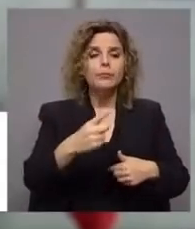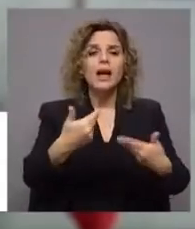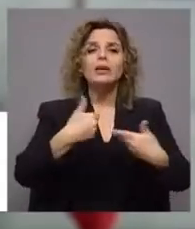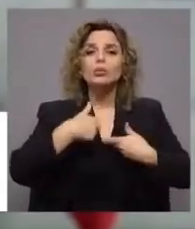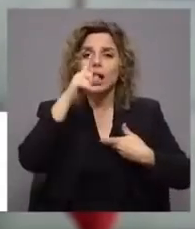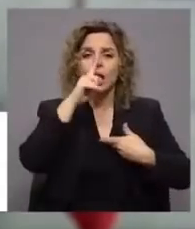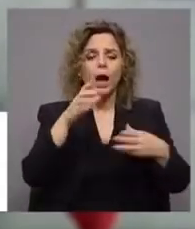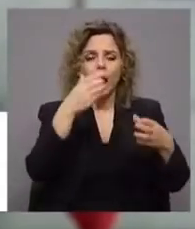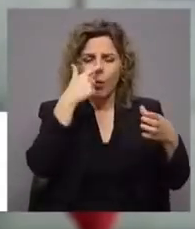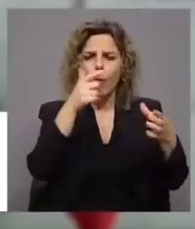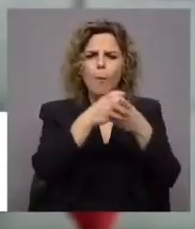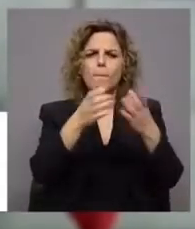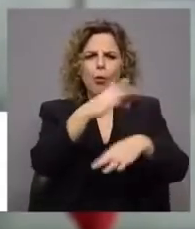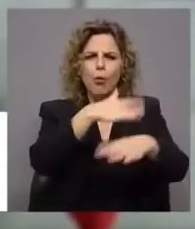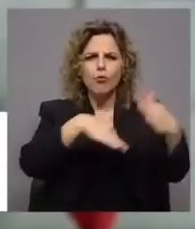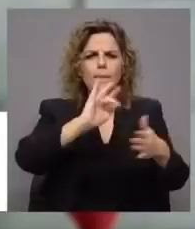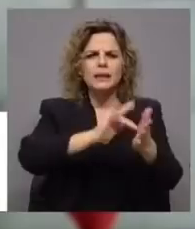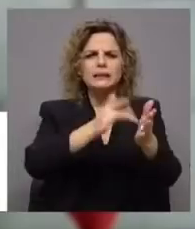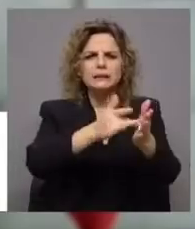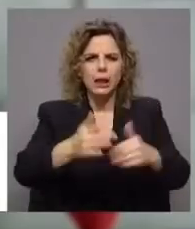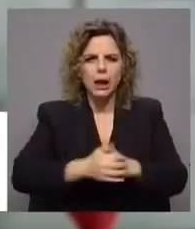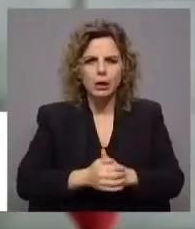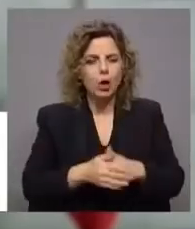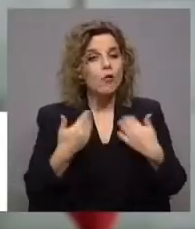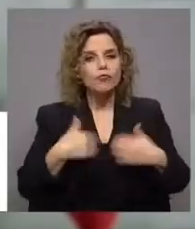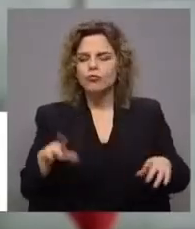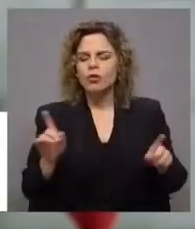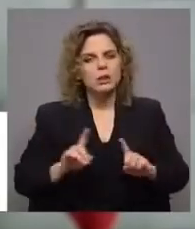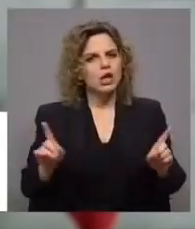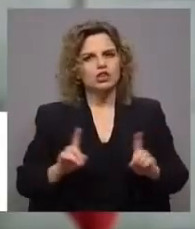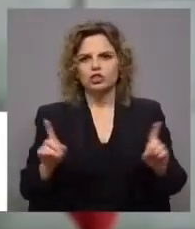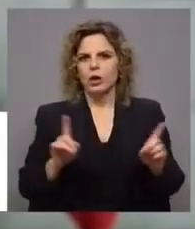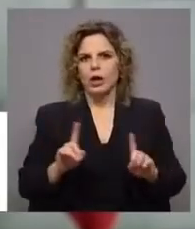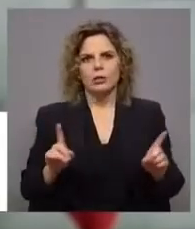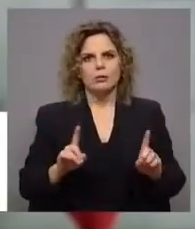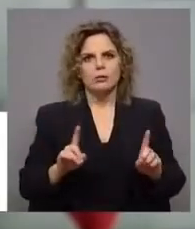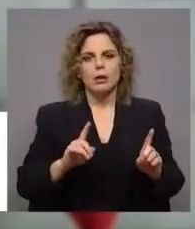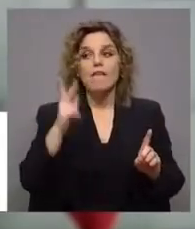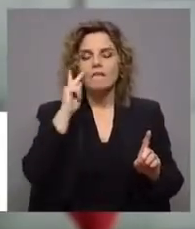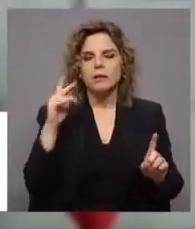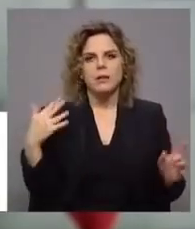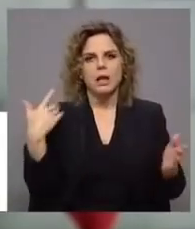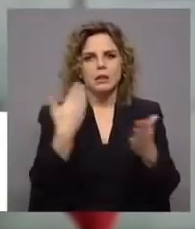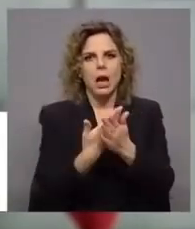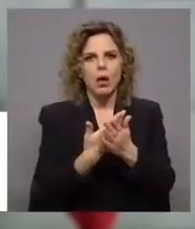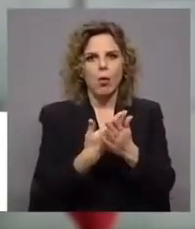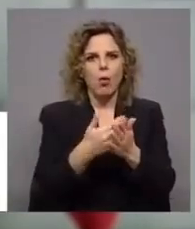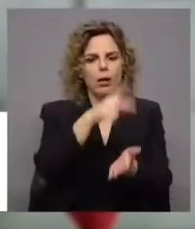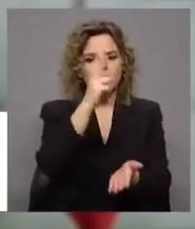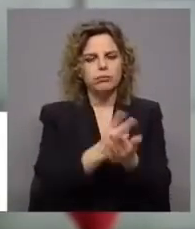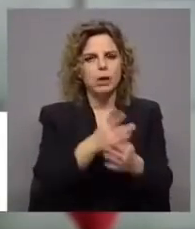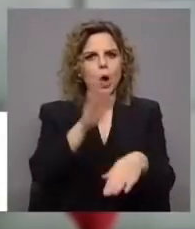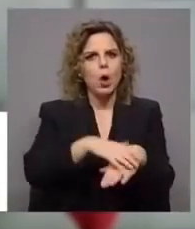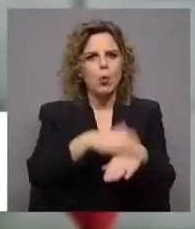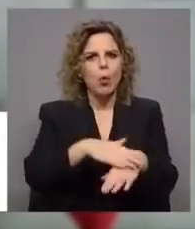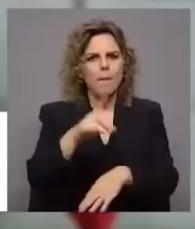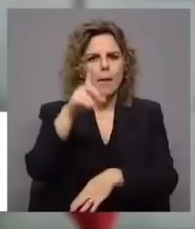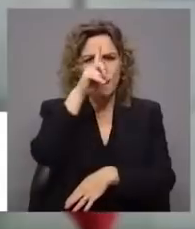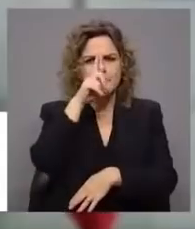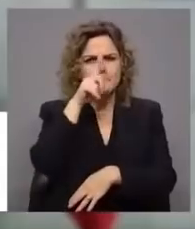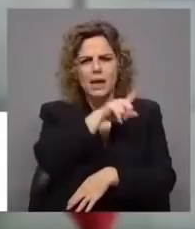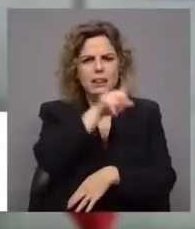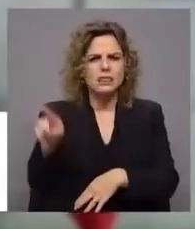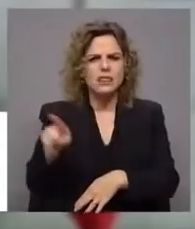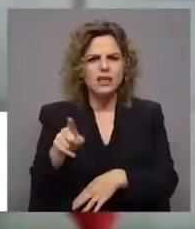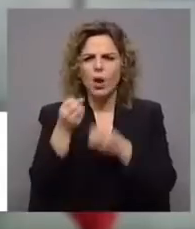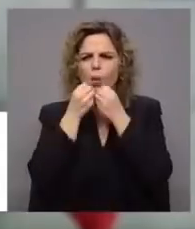brasileiro, eu não permitirei que recaia sobre a minha trajetória de vida uma mentira escabrosa como essa